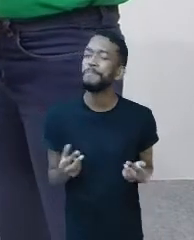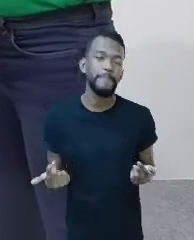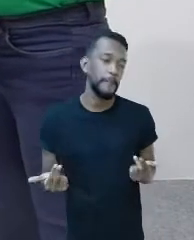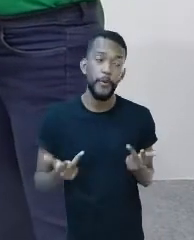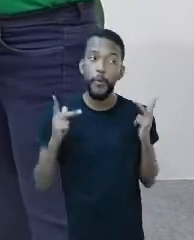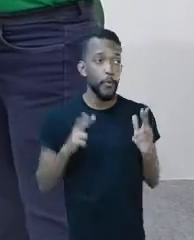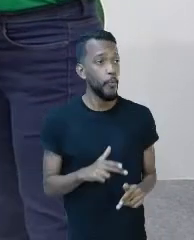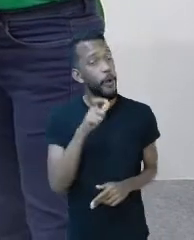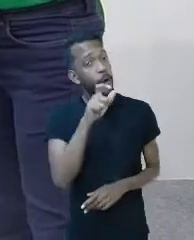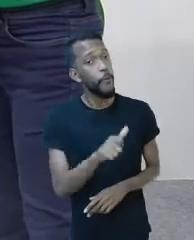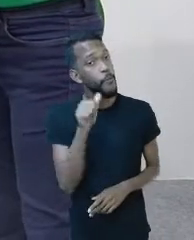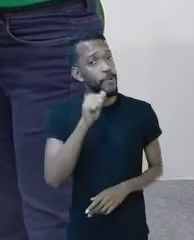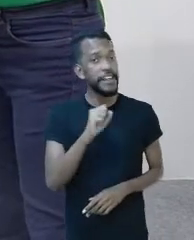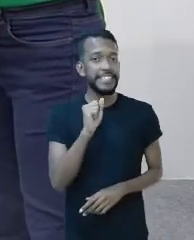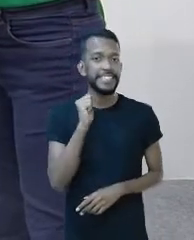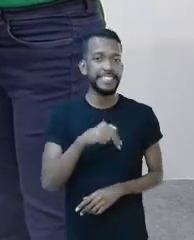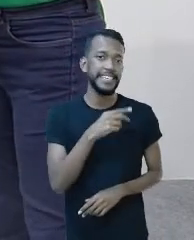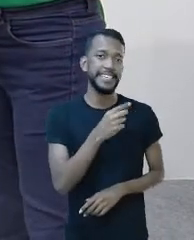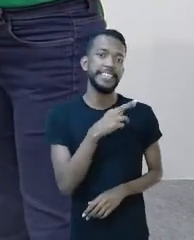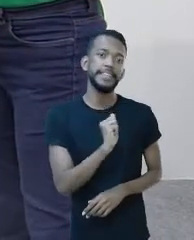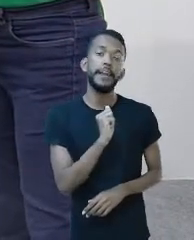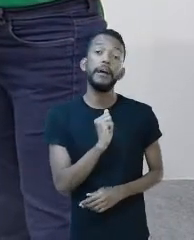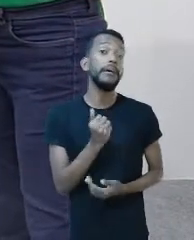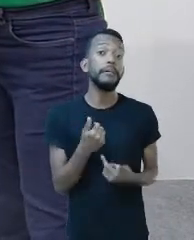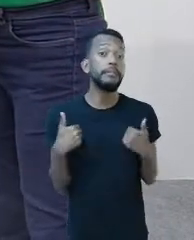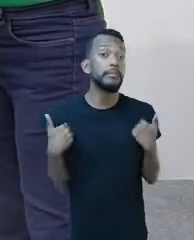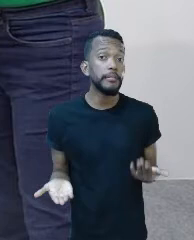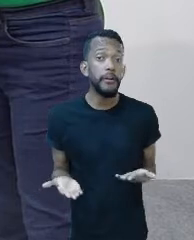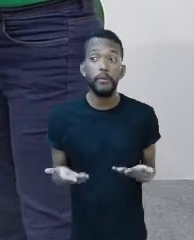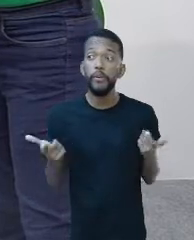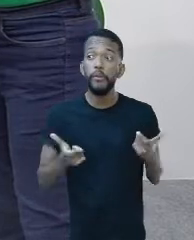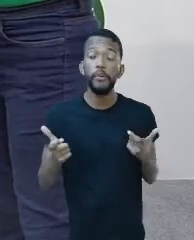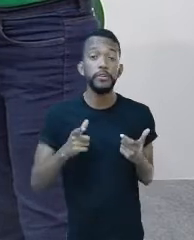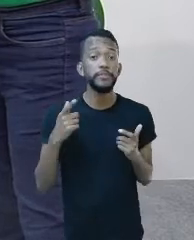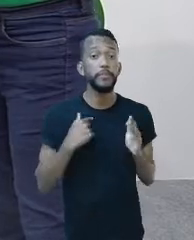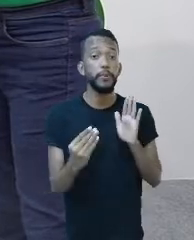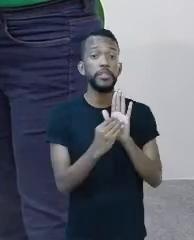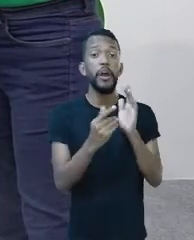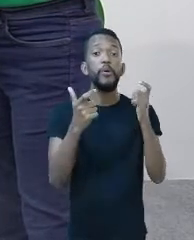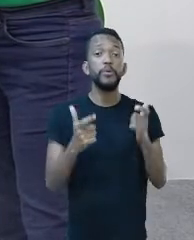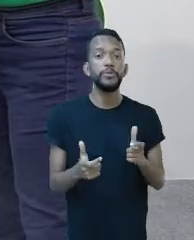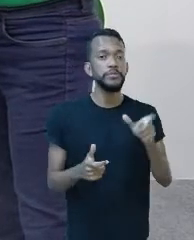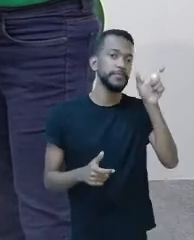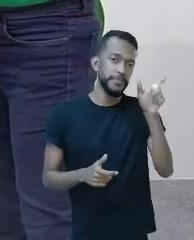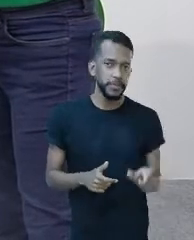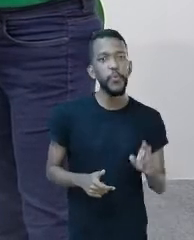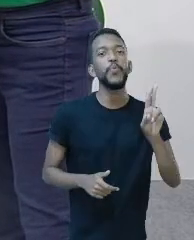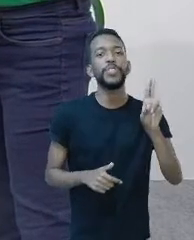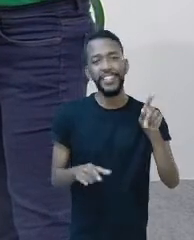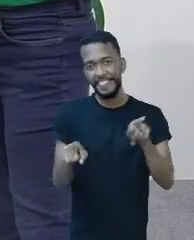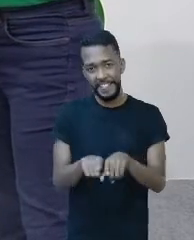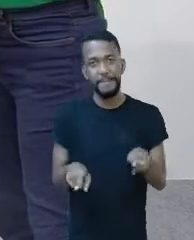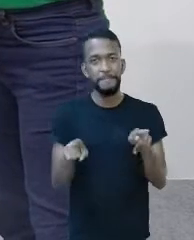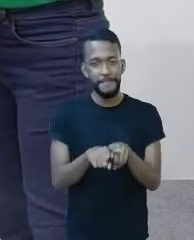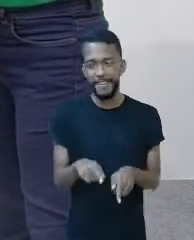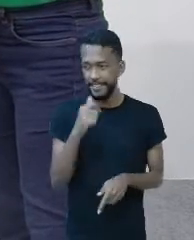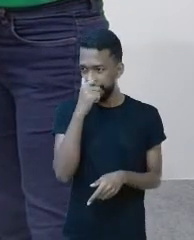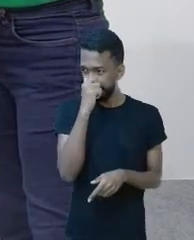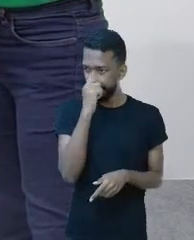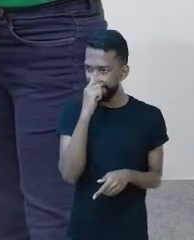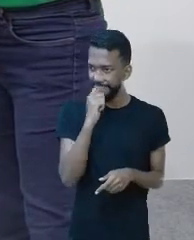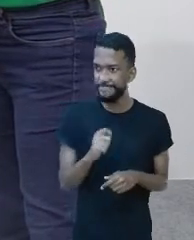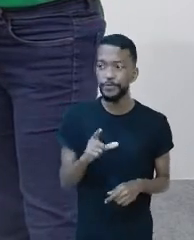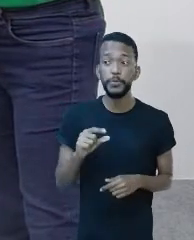igual a professora Sandra. Então, onde é que eu vou colocar o numeral 5? Na unidade, né? Também. Então, o que